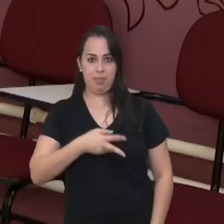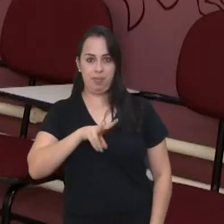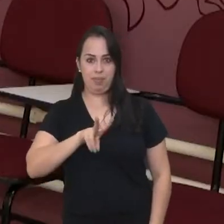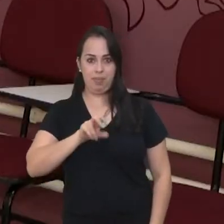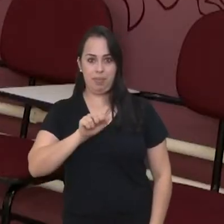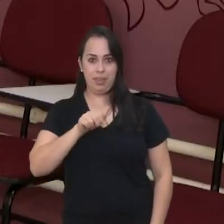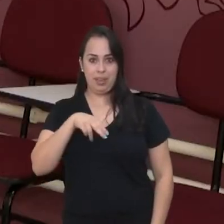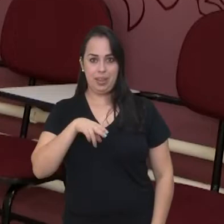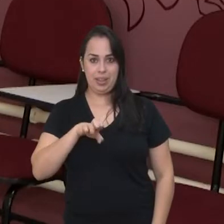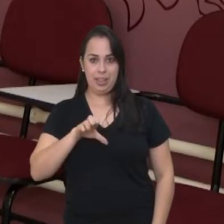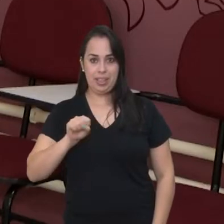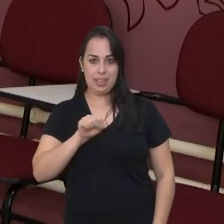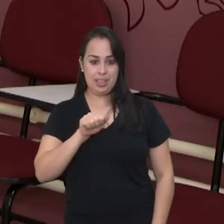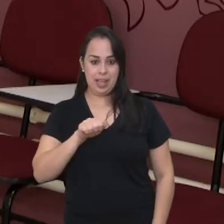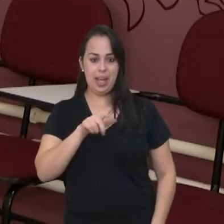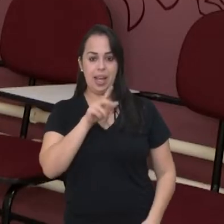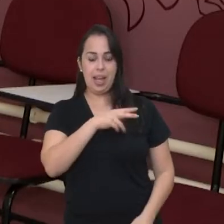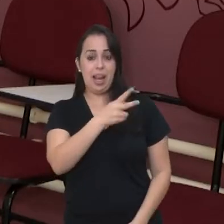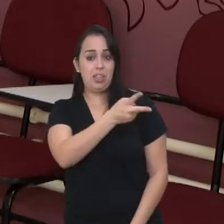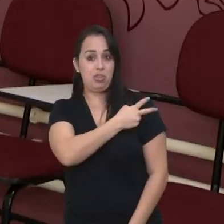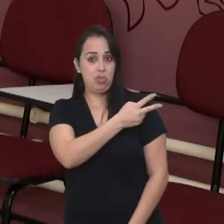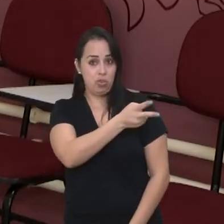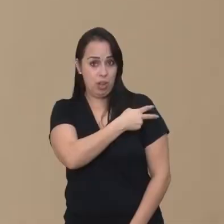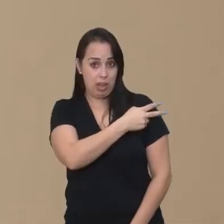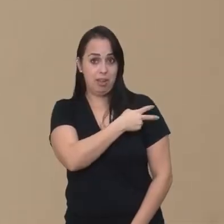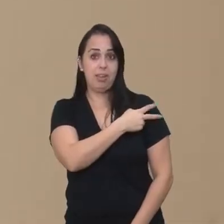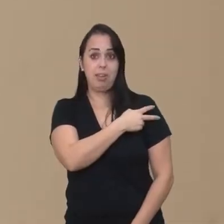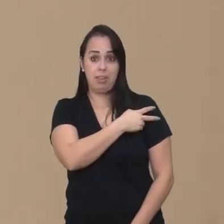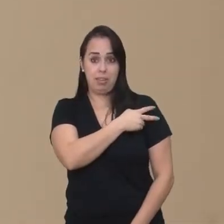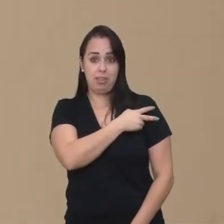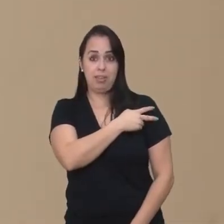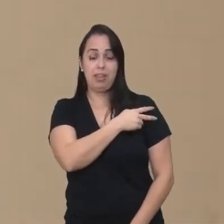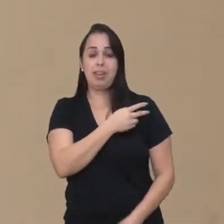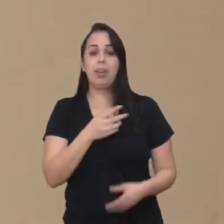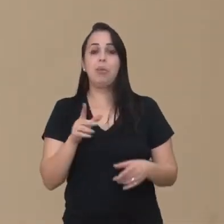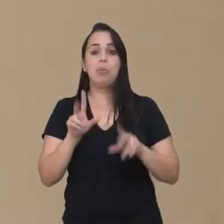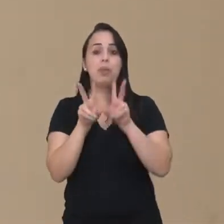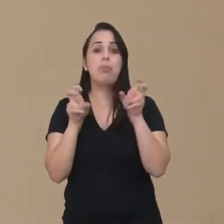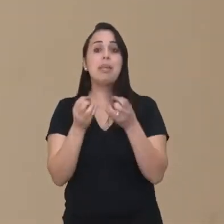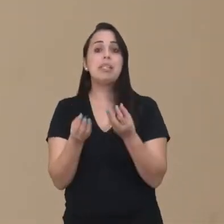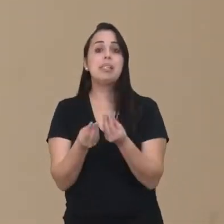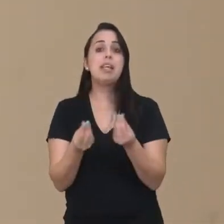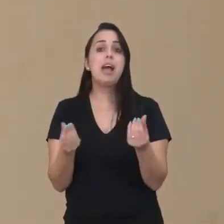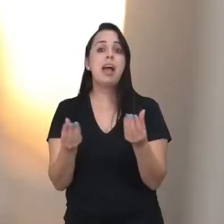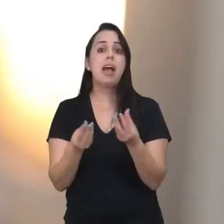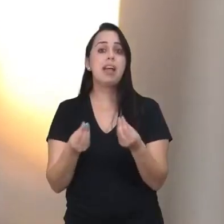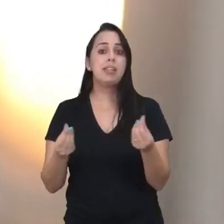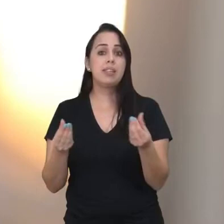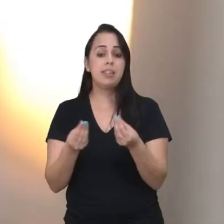A Vanessa, chefe de políticas e direitos dos idosos, lembra que este é um tema muito